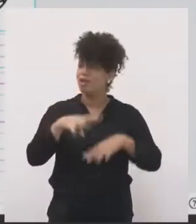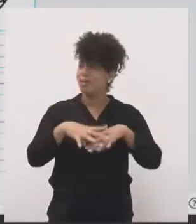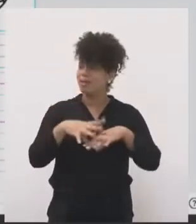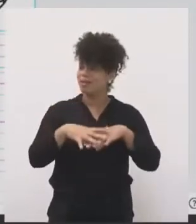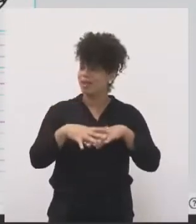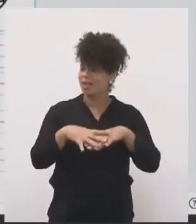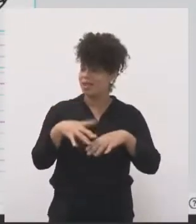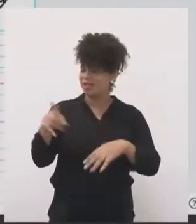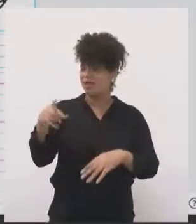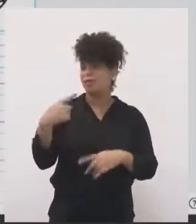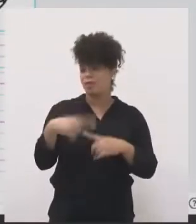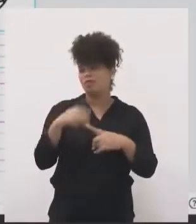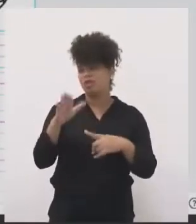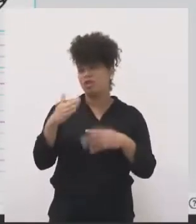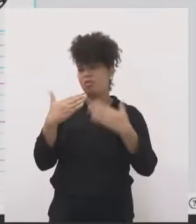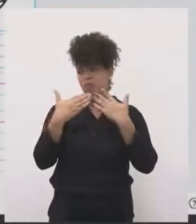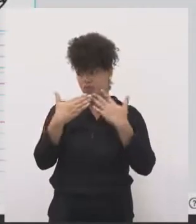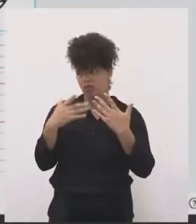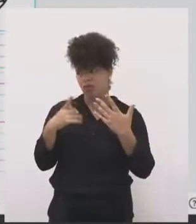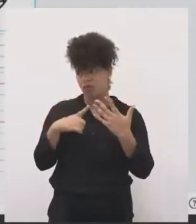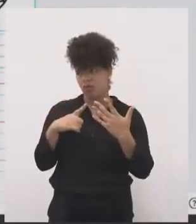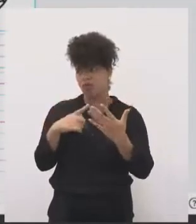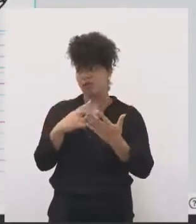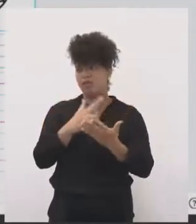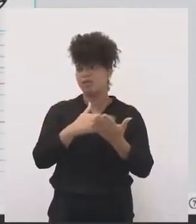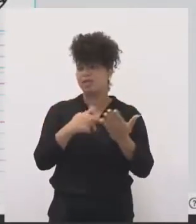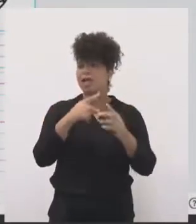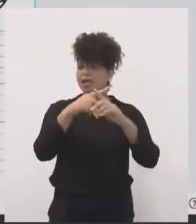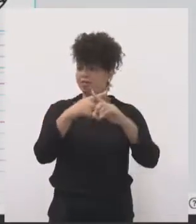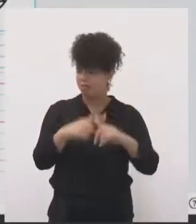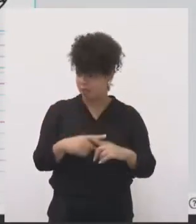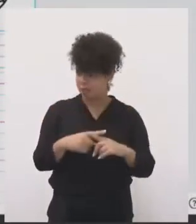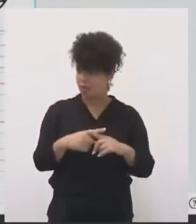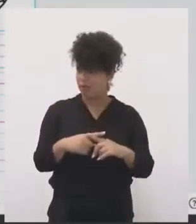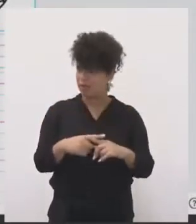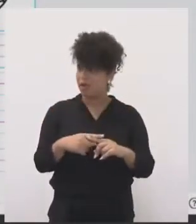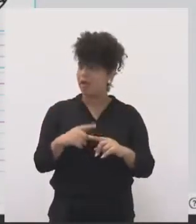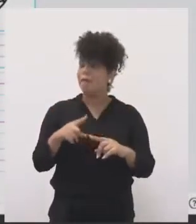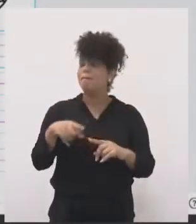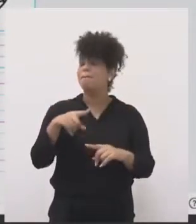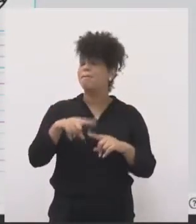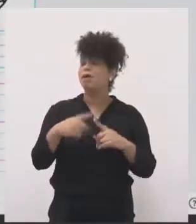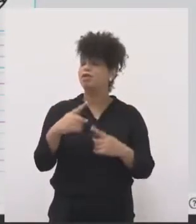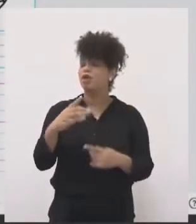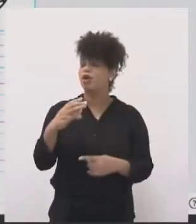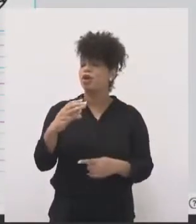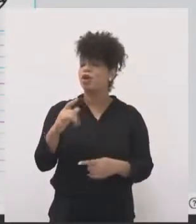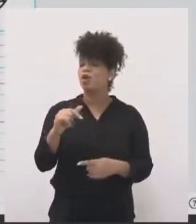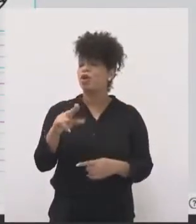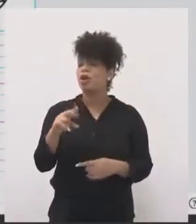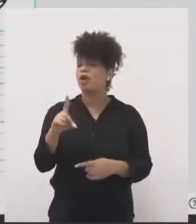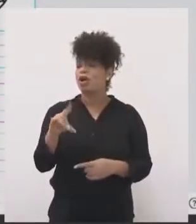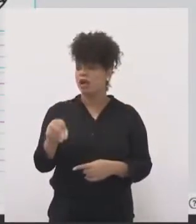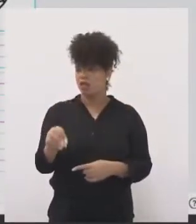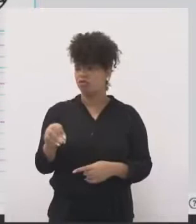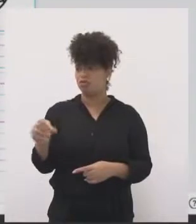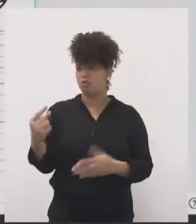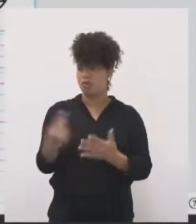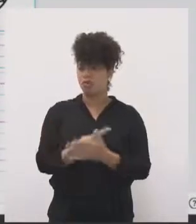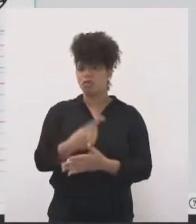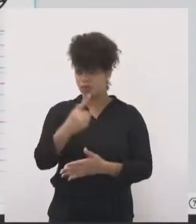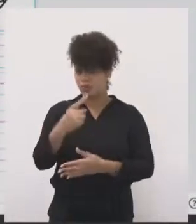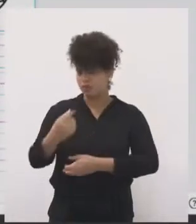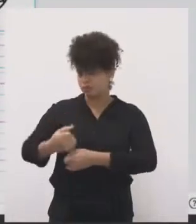e apesar de você já ter mostrado aí a questão da tabuada e afins, o Cláudio tinha colocado aqui. Vocês, o Canva